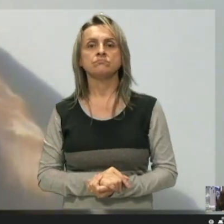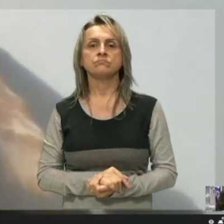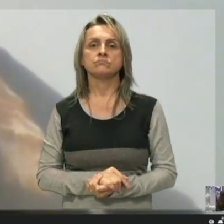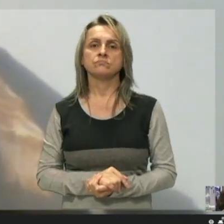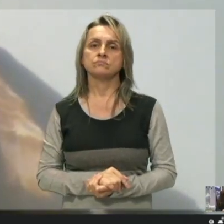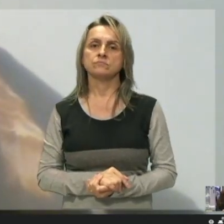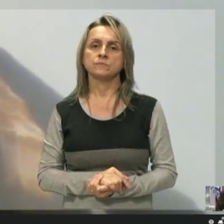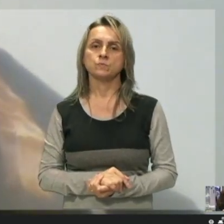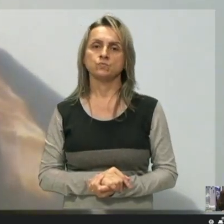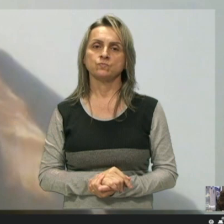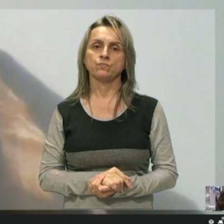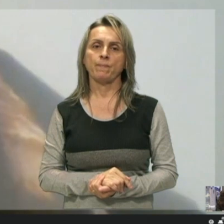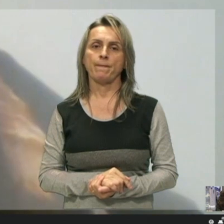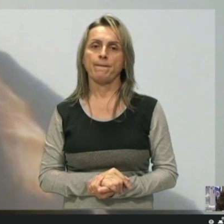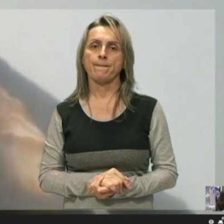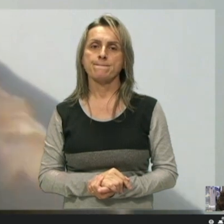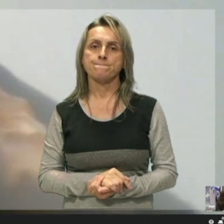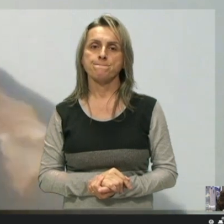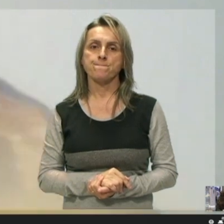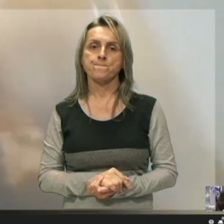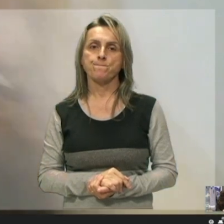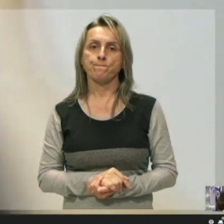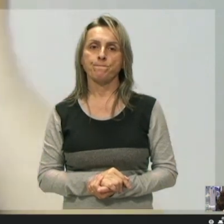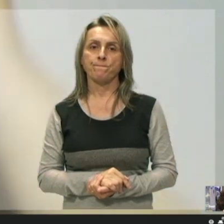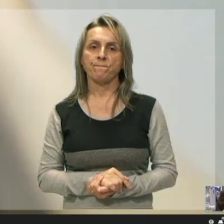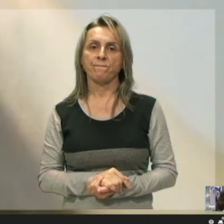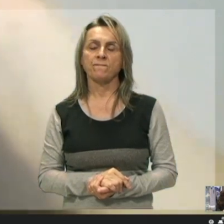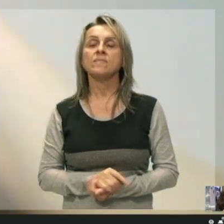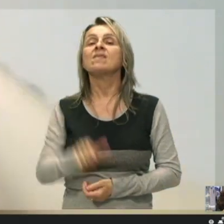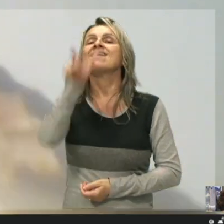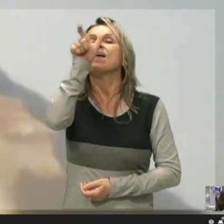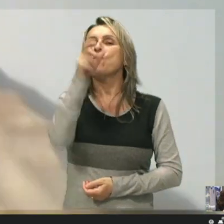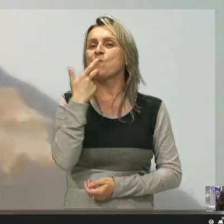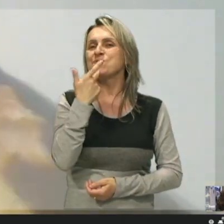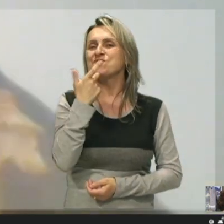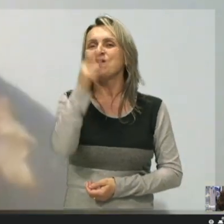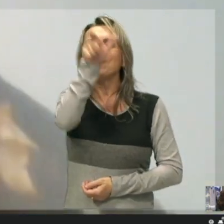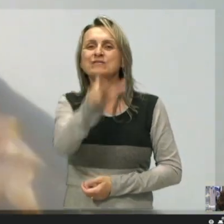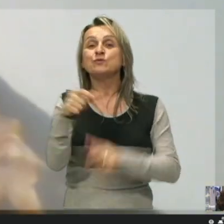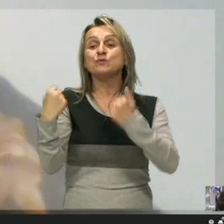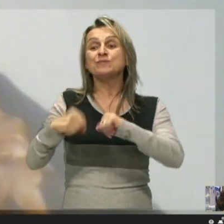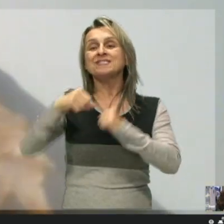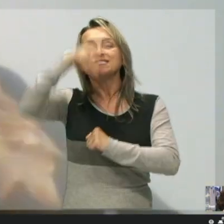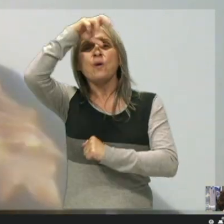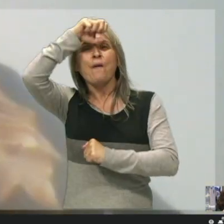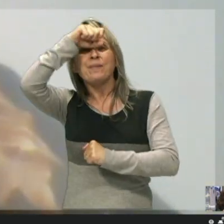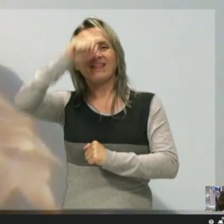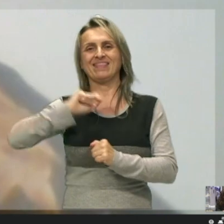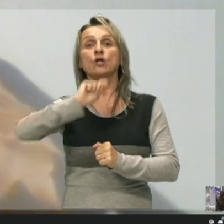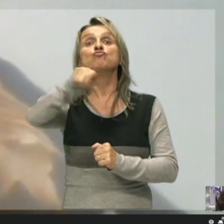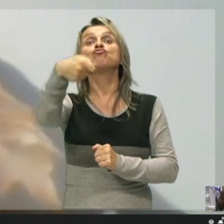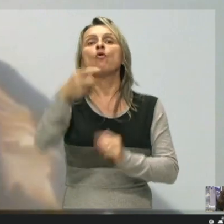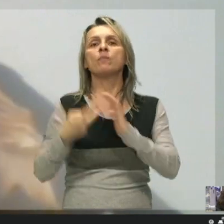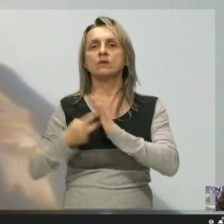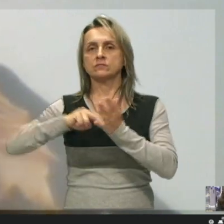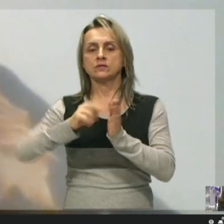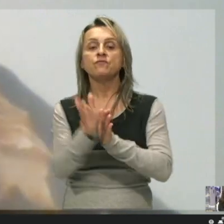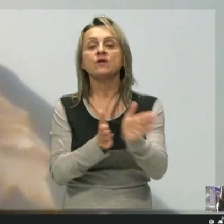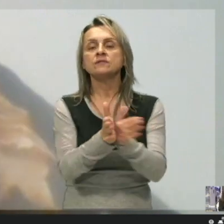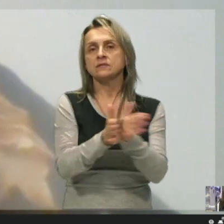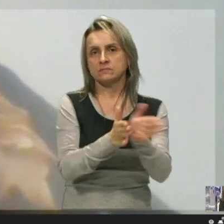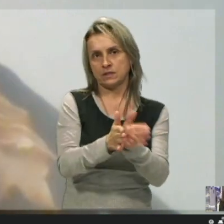começar a aprender sobre acessibilidade, eu falo também não só de políticas públicas, eu falo da educação. O professor, ele também não